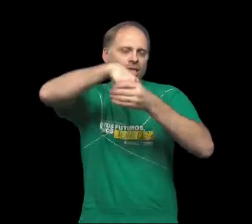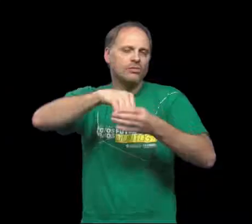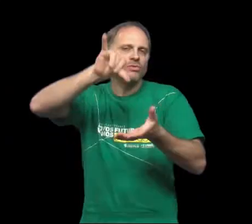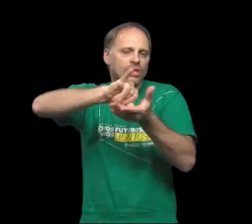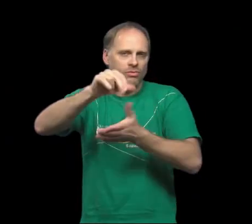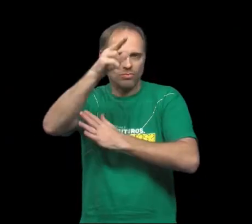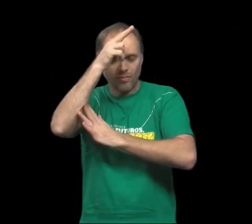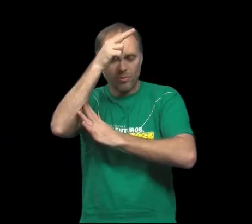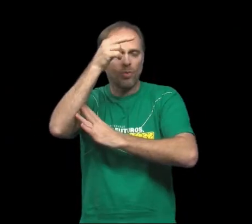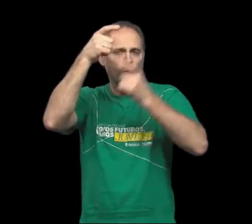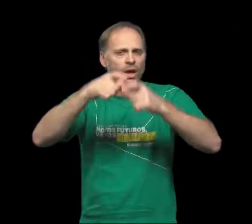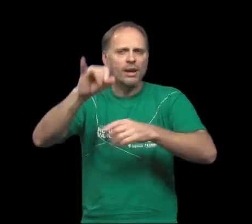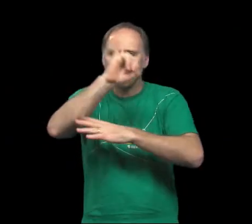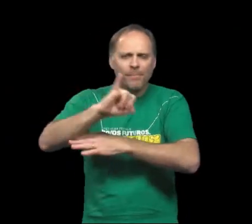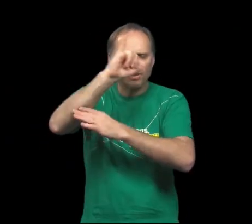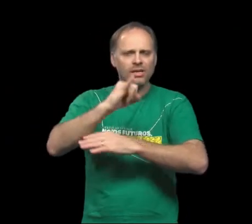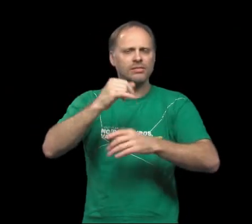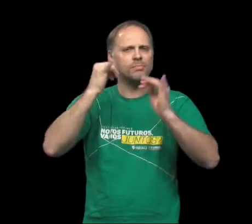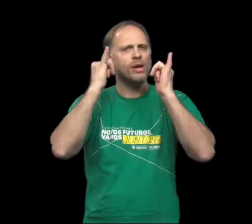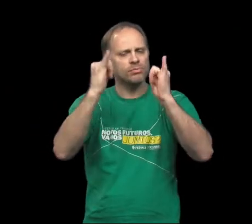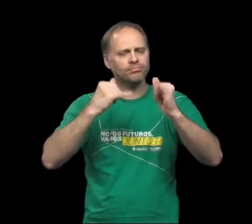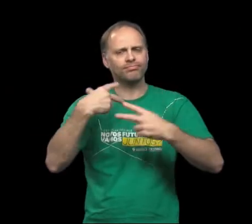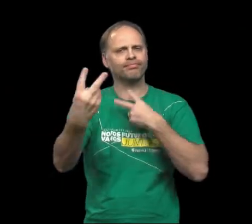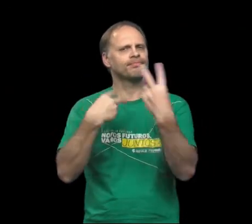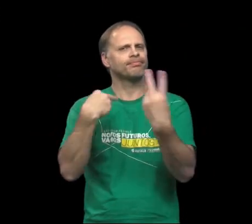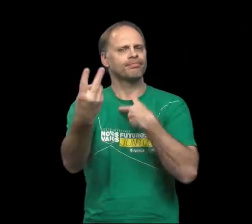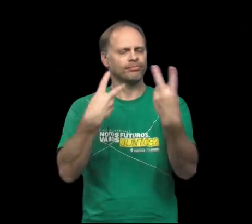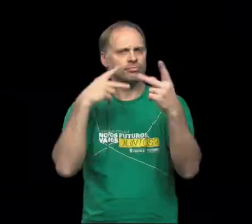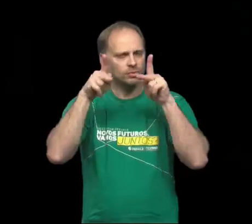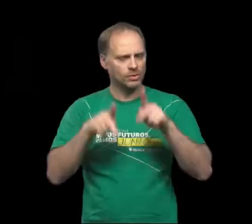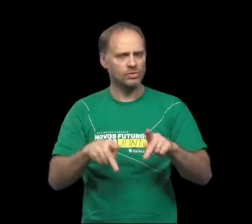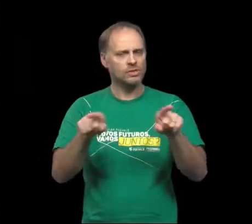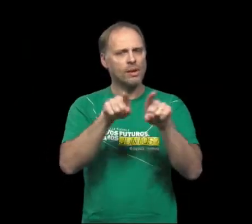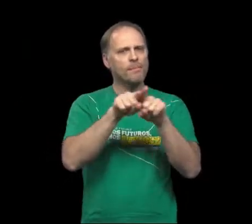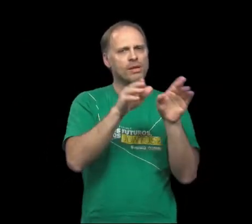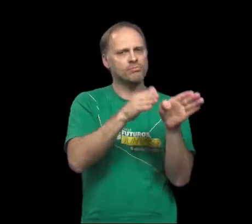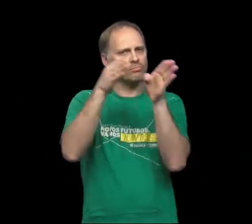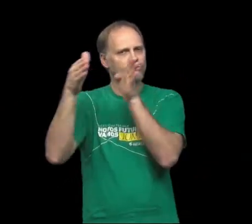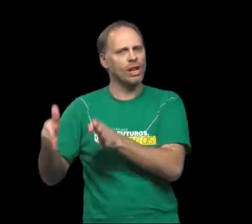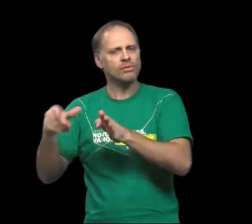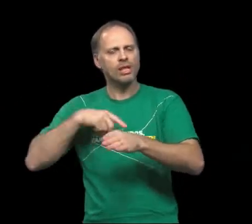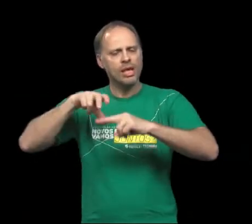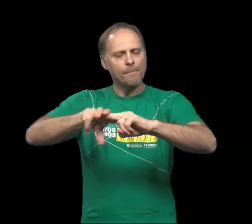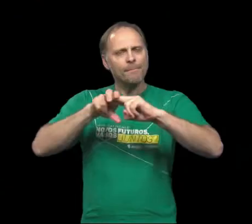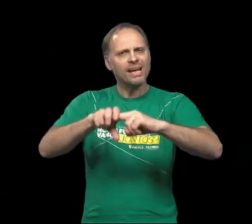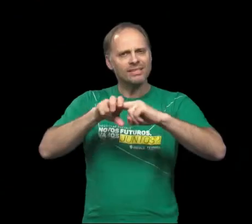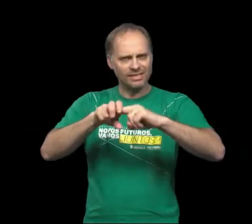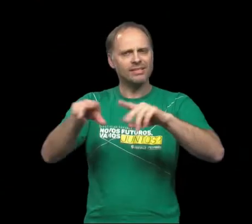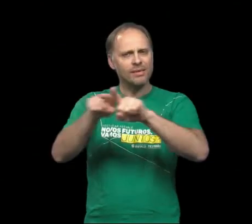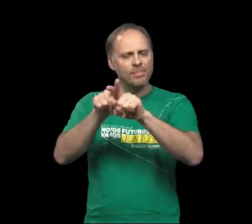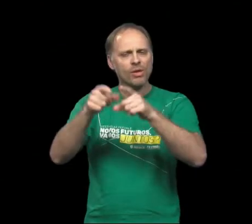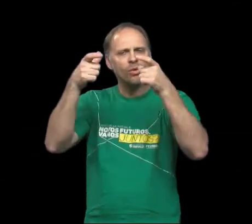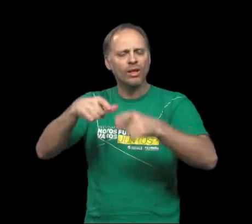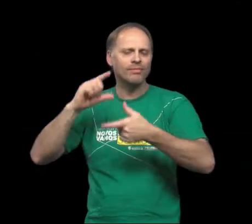Hamburgo. O local é uma importante ferramenta para o transporte público municipal. Ao lado está a Praça do Imigrante,